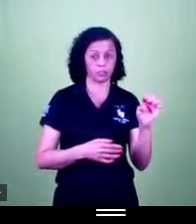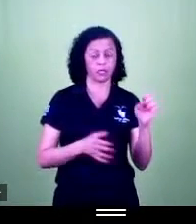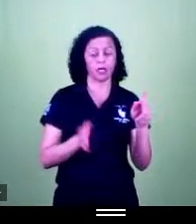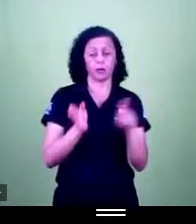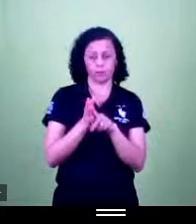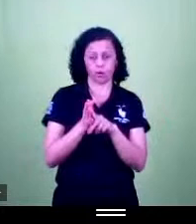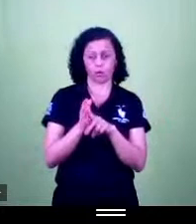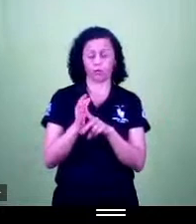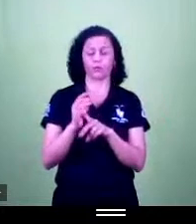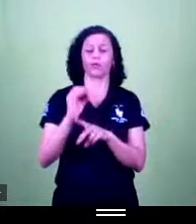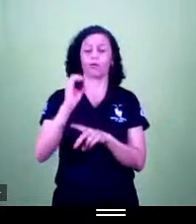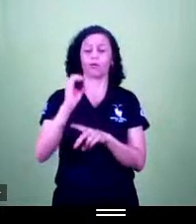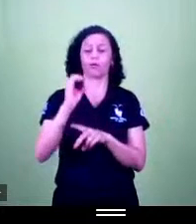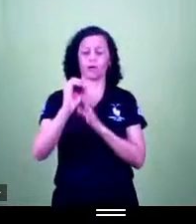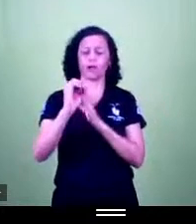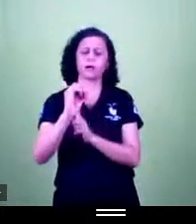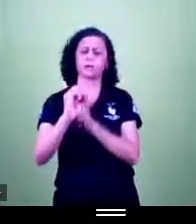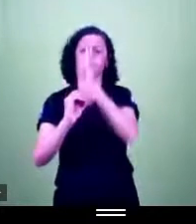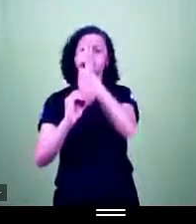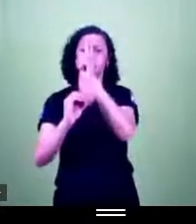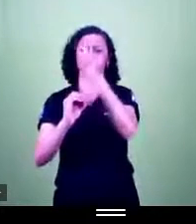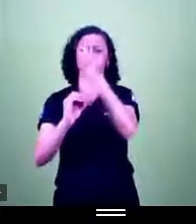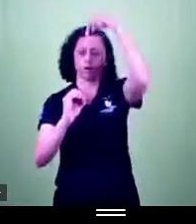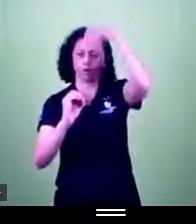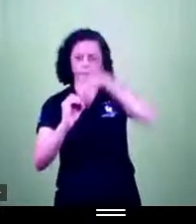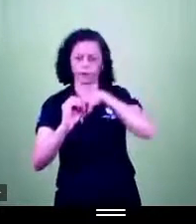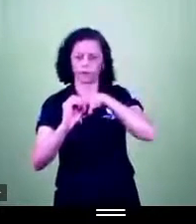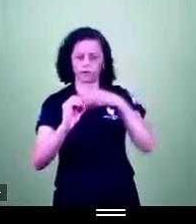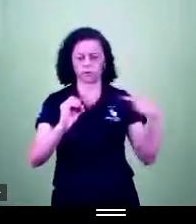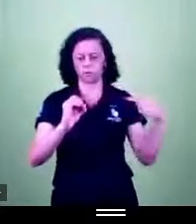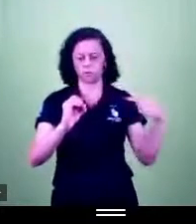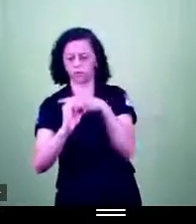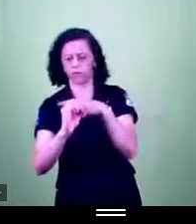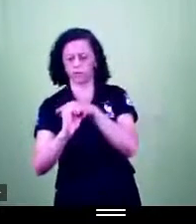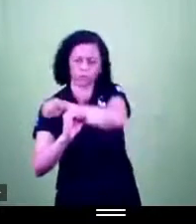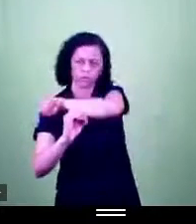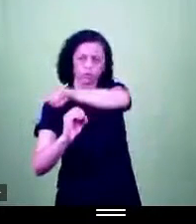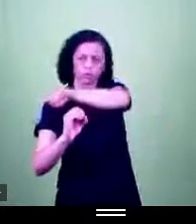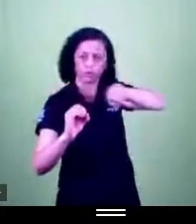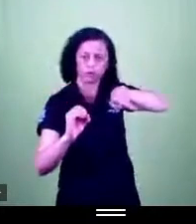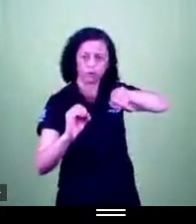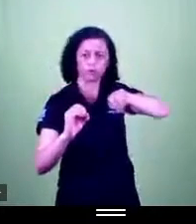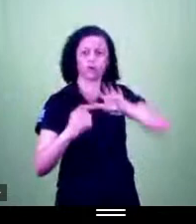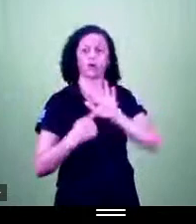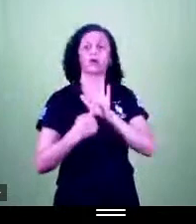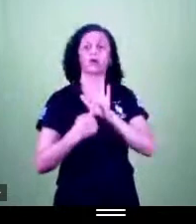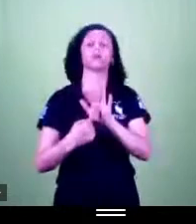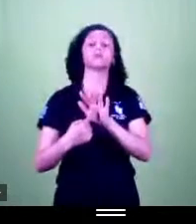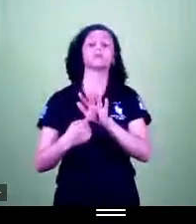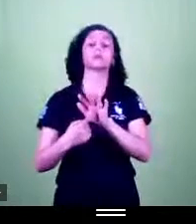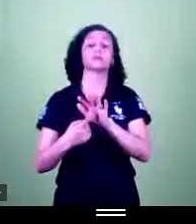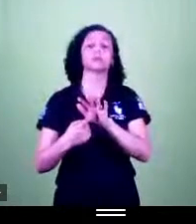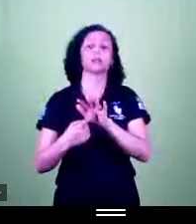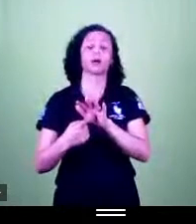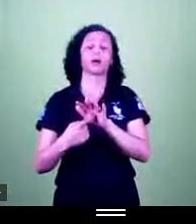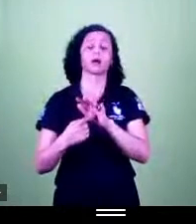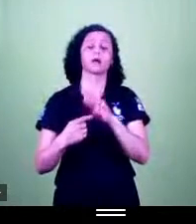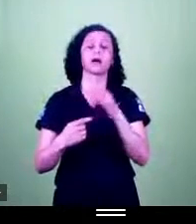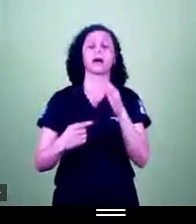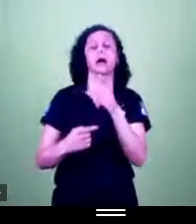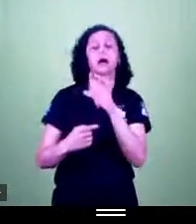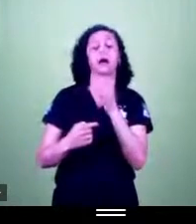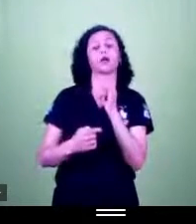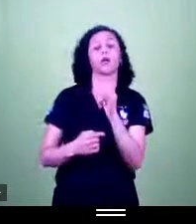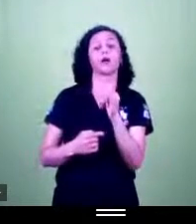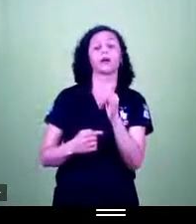seta, para cima ou para baixo, né? De um lado para o outro, já vai definir por onde a corrente está saindo, né? Ela sai aqui na ponta da